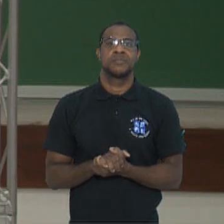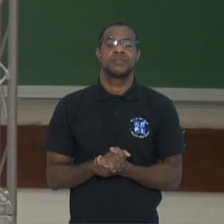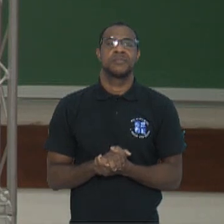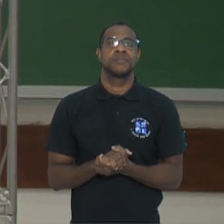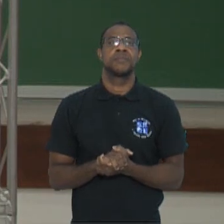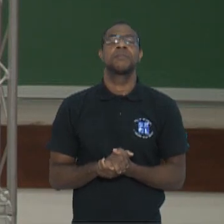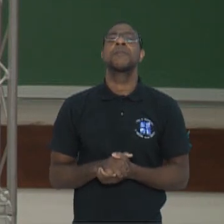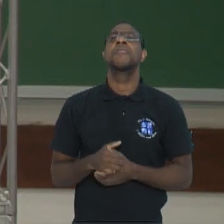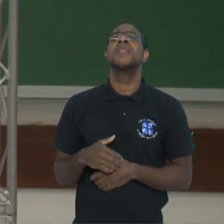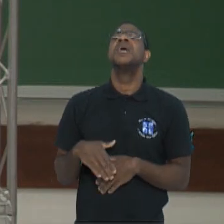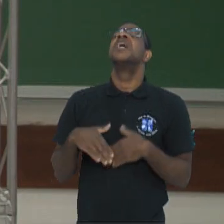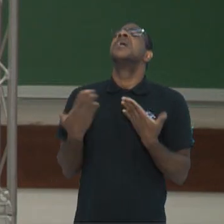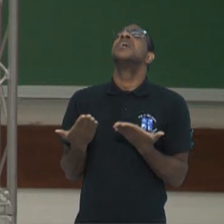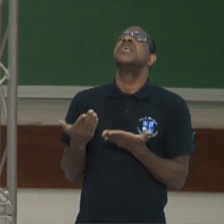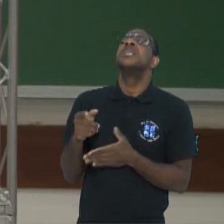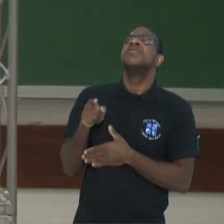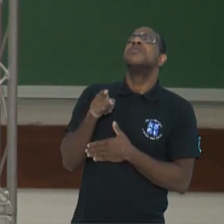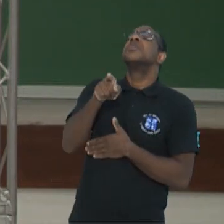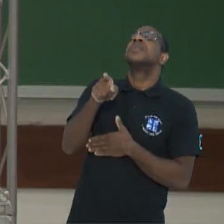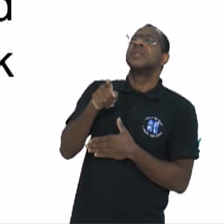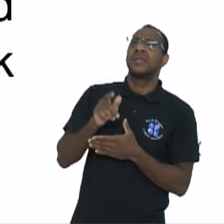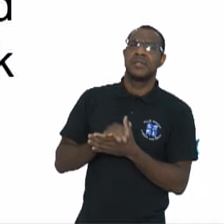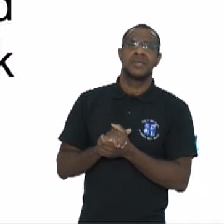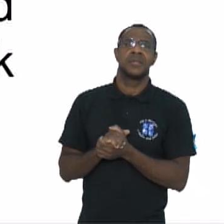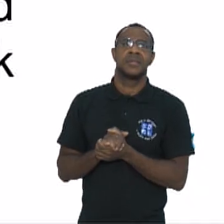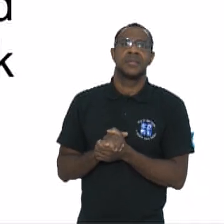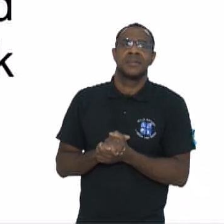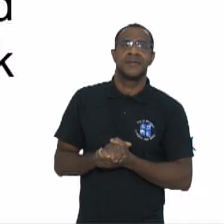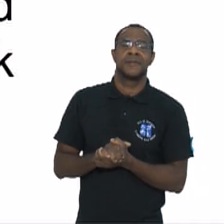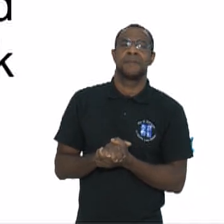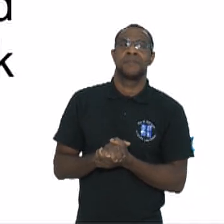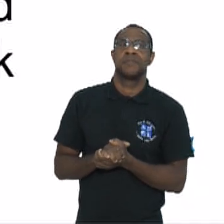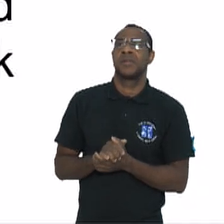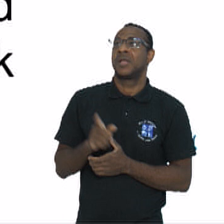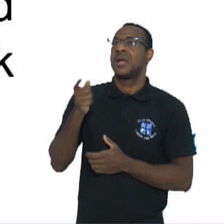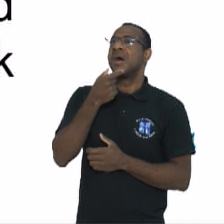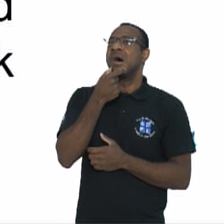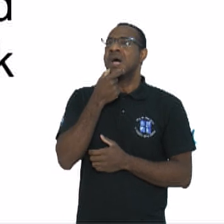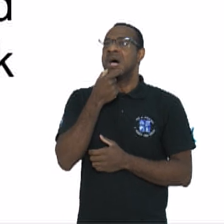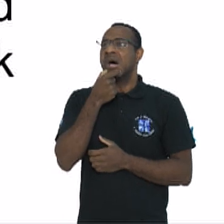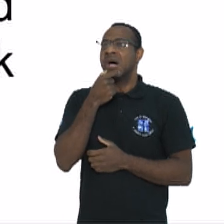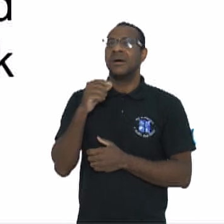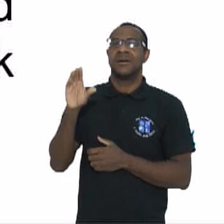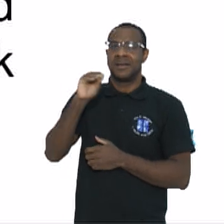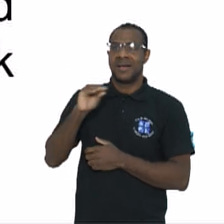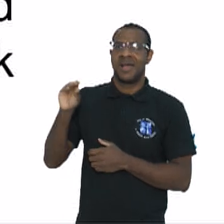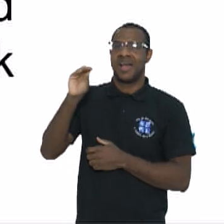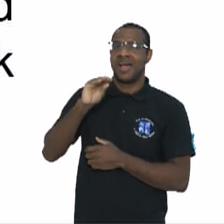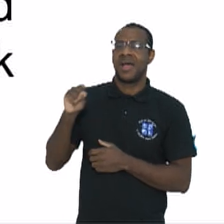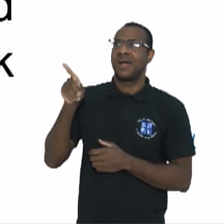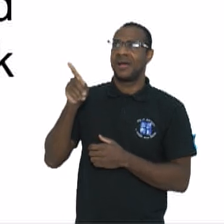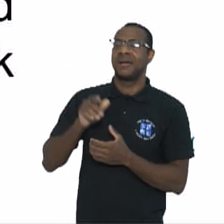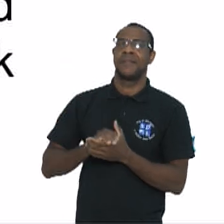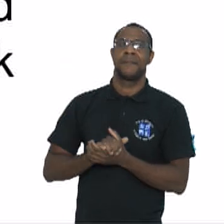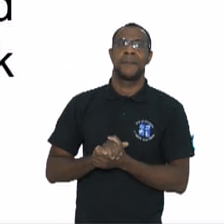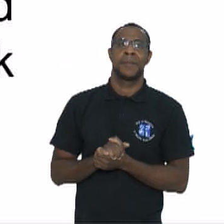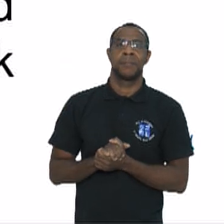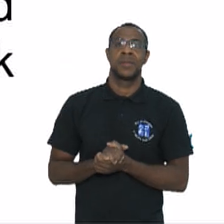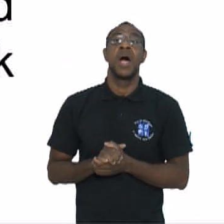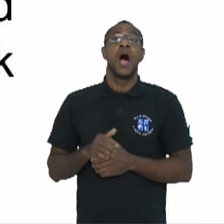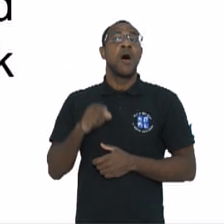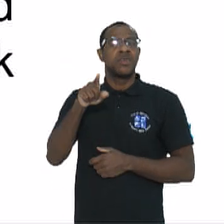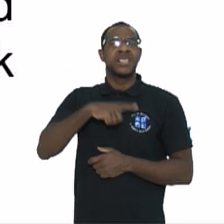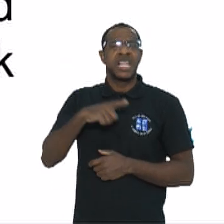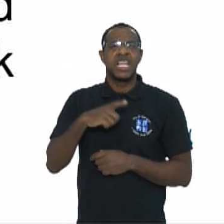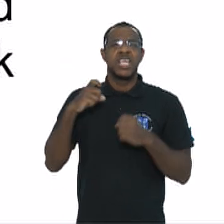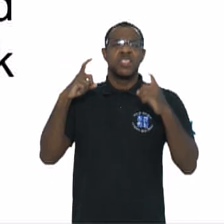E você? What about you? Do you have any difficulty when you talk about feelings? Você tem alguma